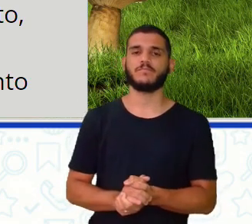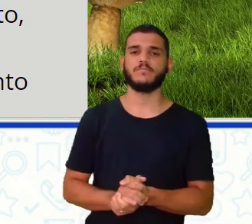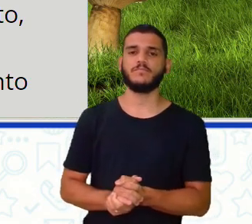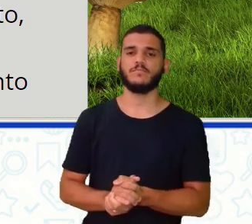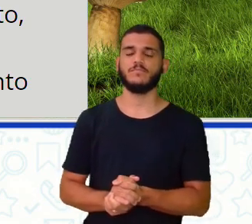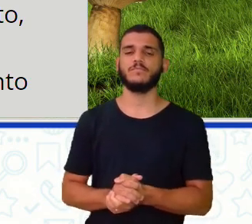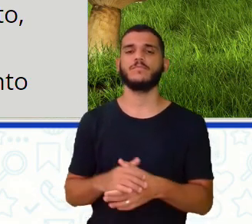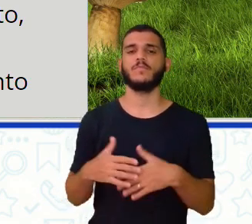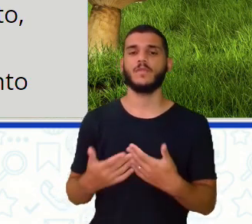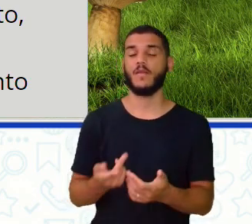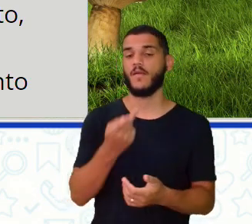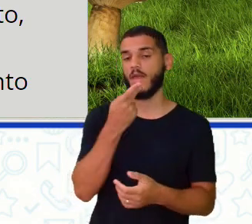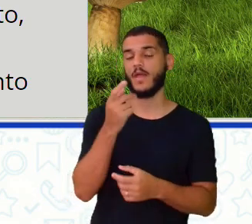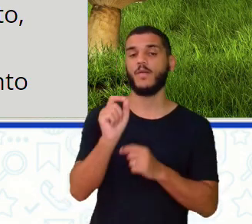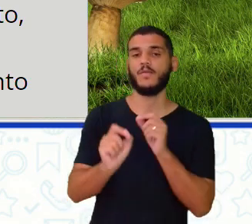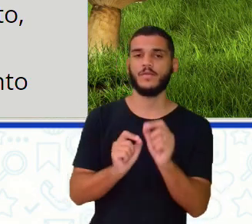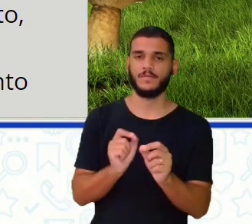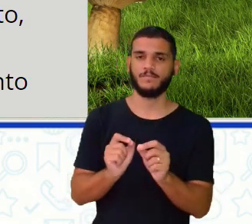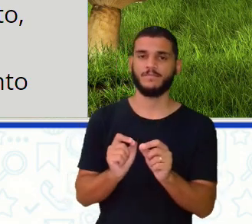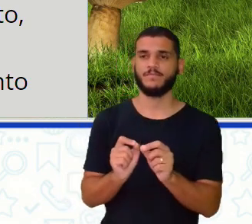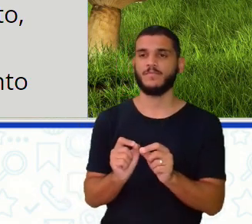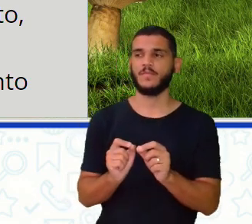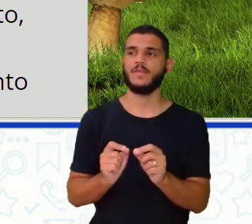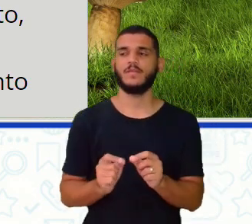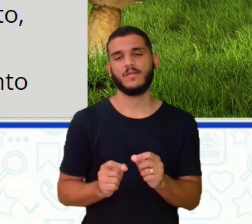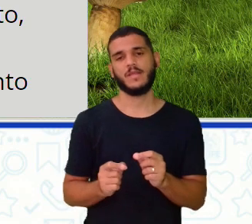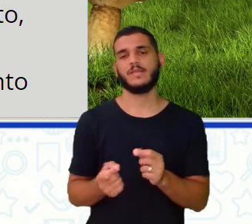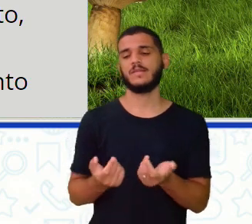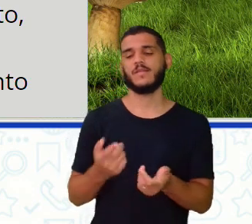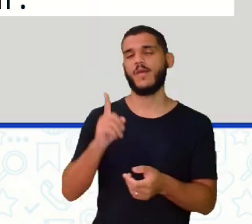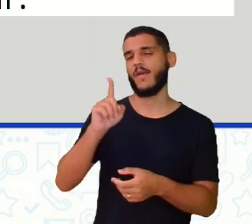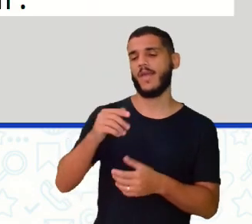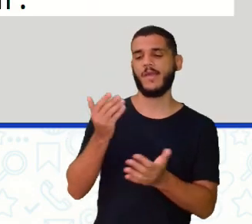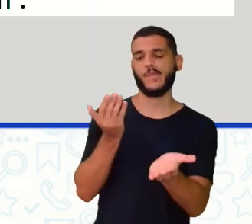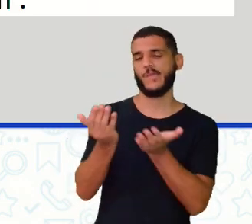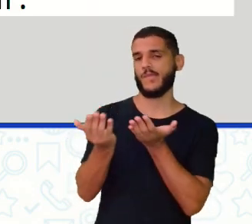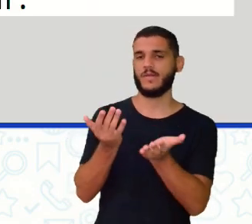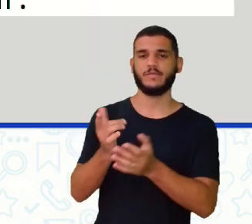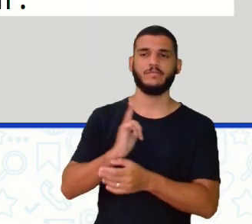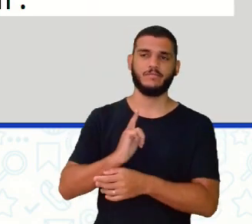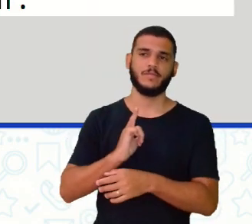Comparamento, não é? E ele fala disso, não é? Que ele não faz comparação.